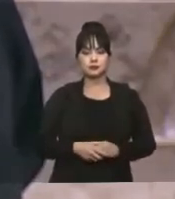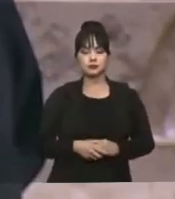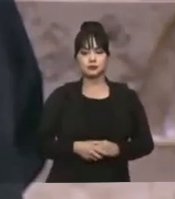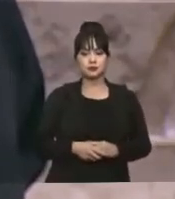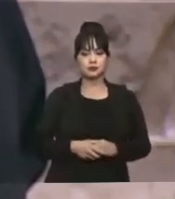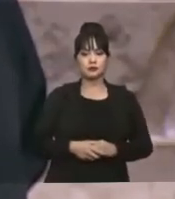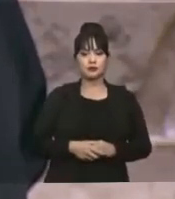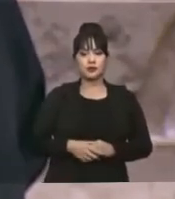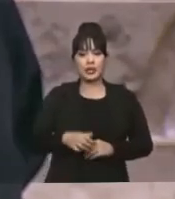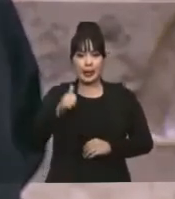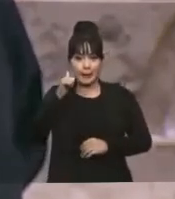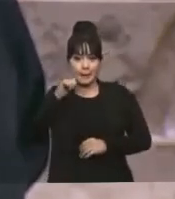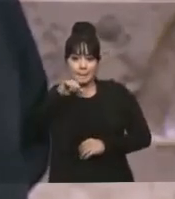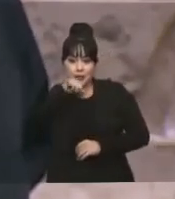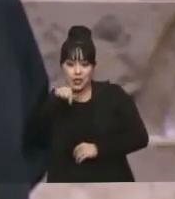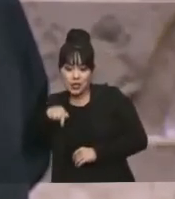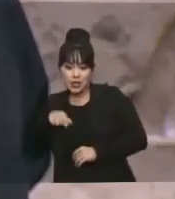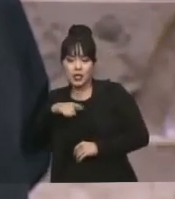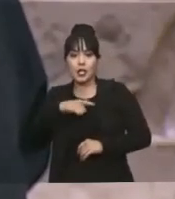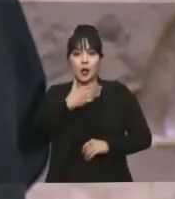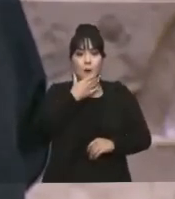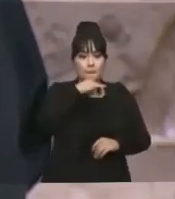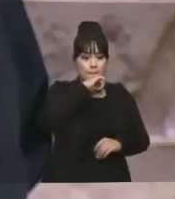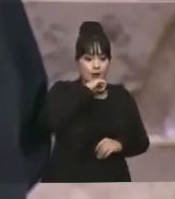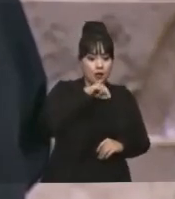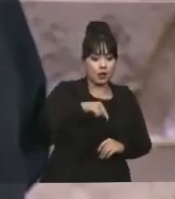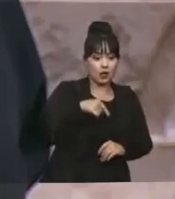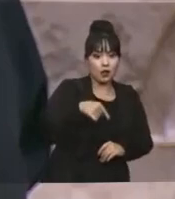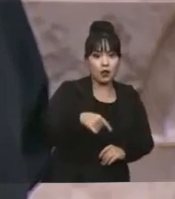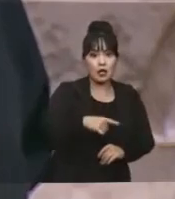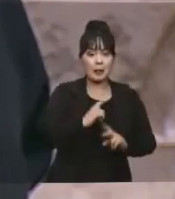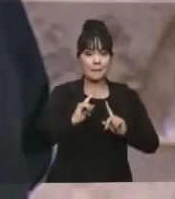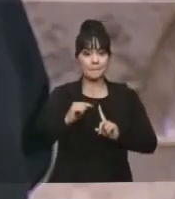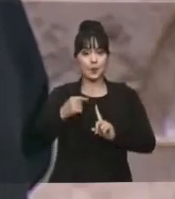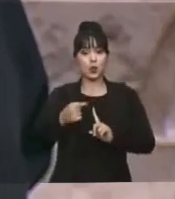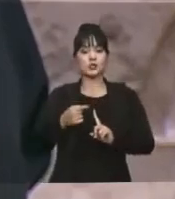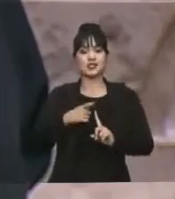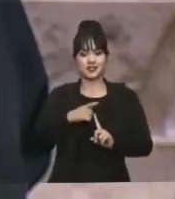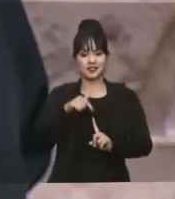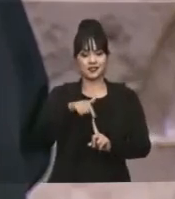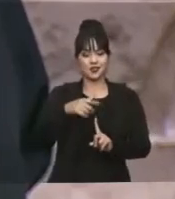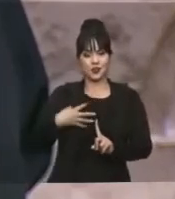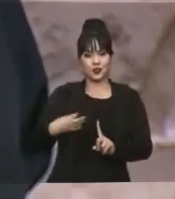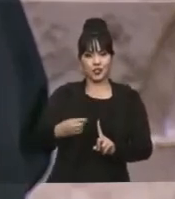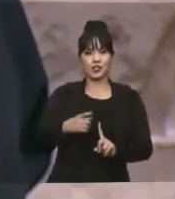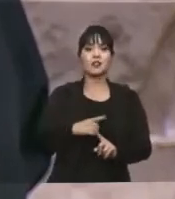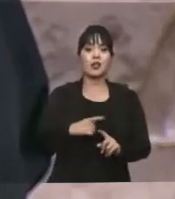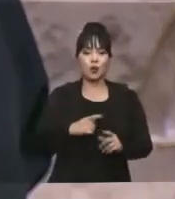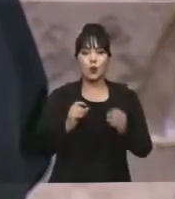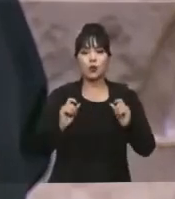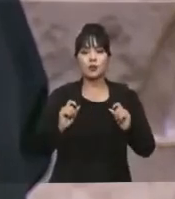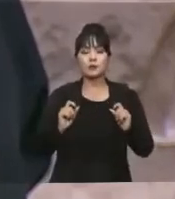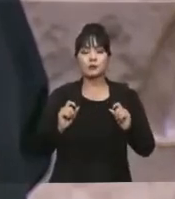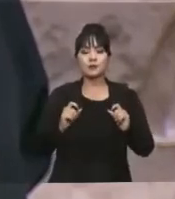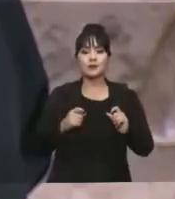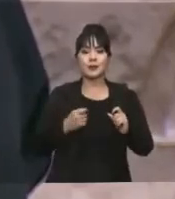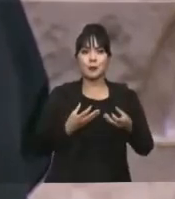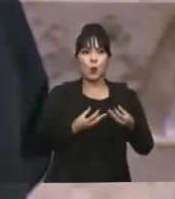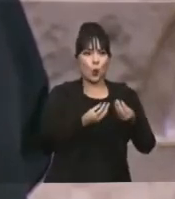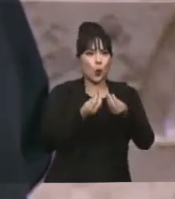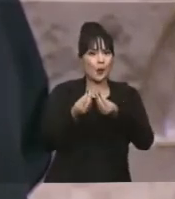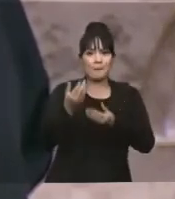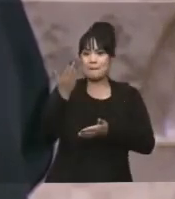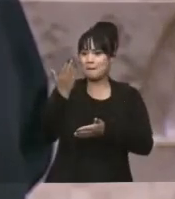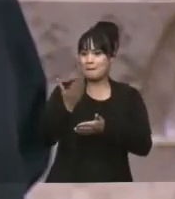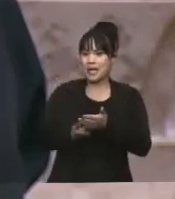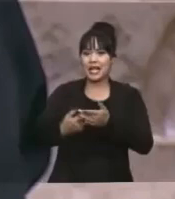da paternidade ou maternidade a posteriori, pode levar a grandes perdas